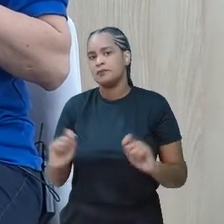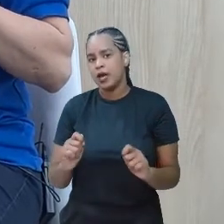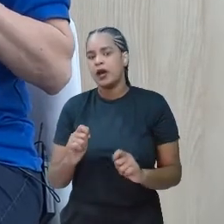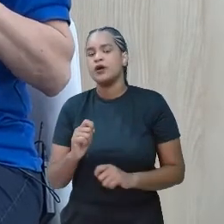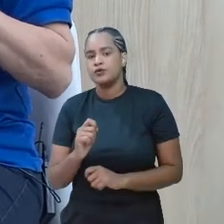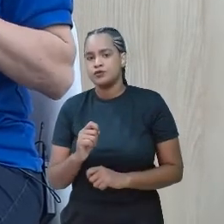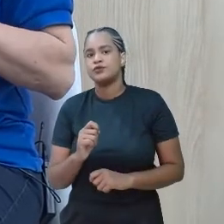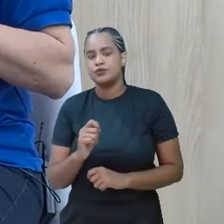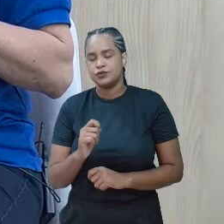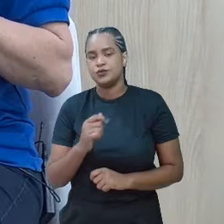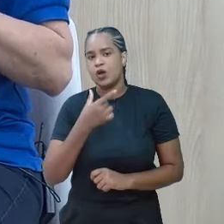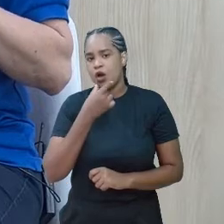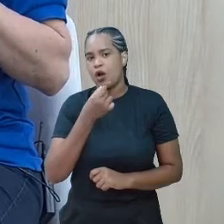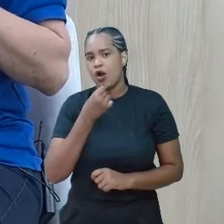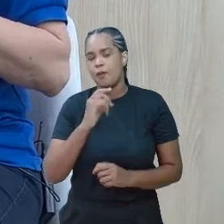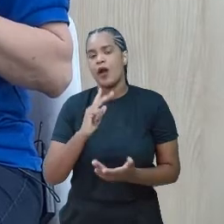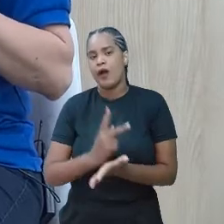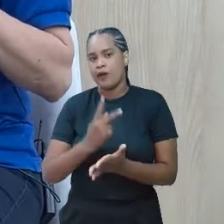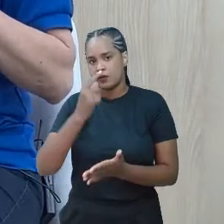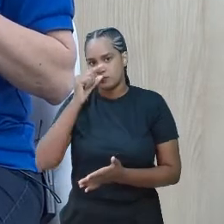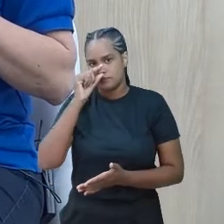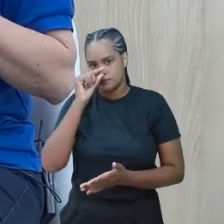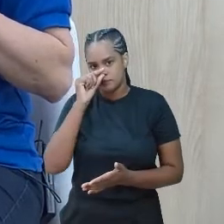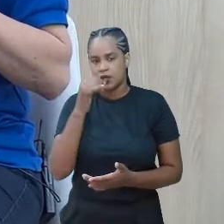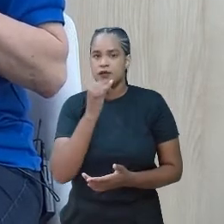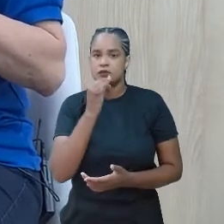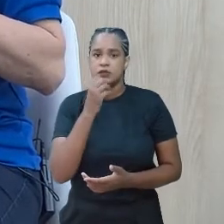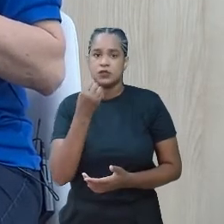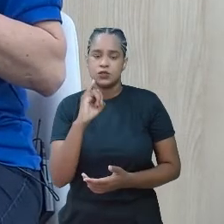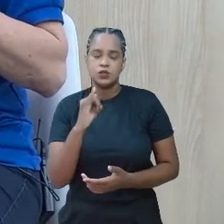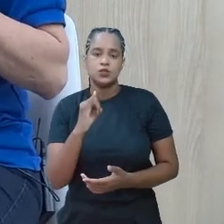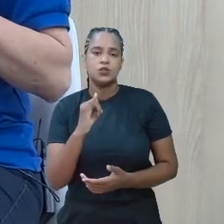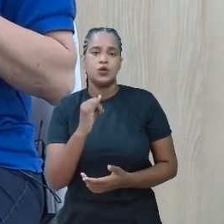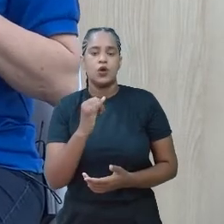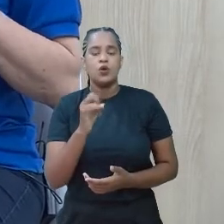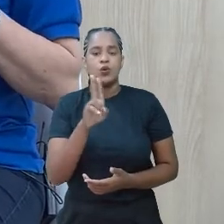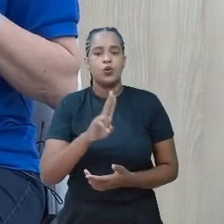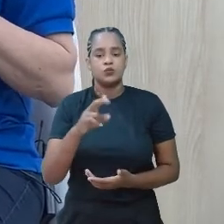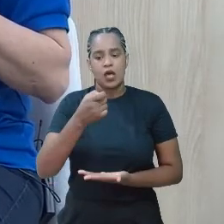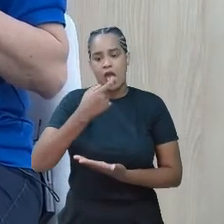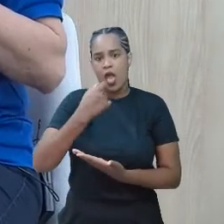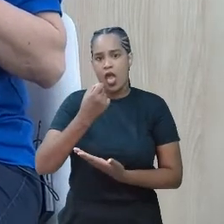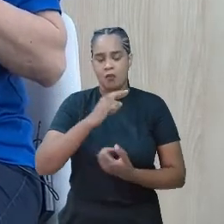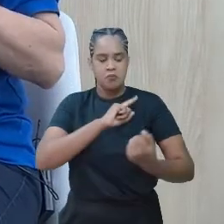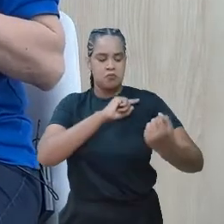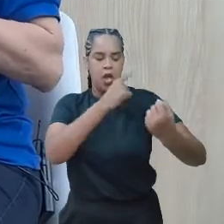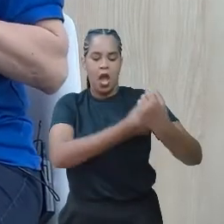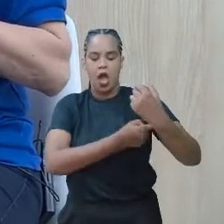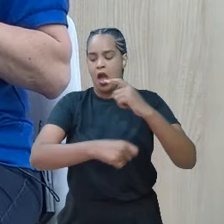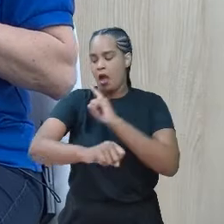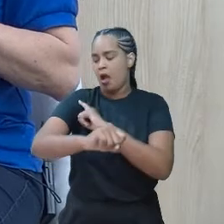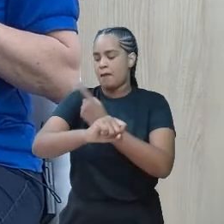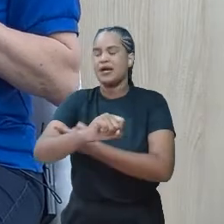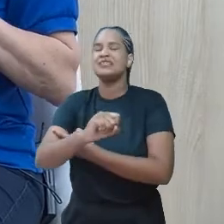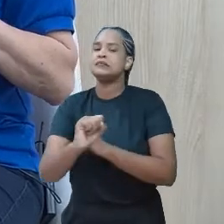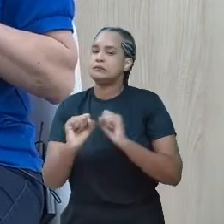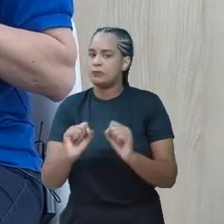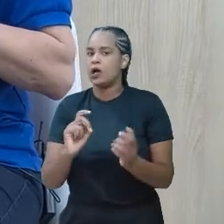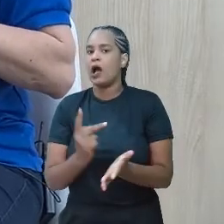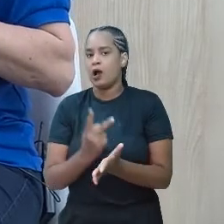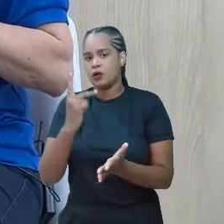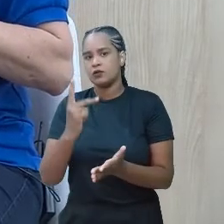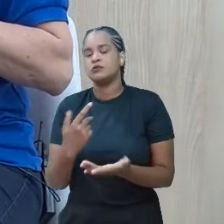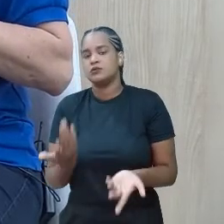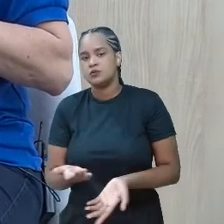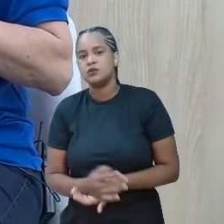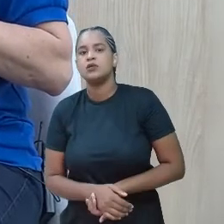de mama, principalmente aqueles que usam anabolizantes, hormônios. Então, sempre se liga também que